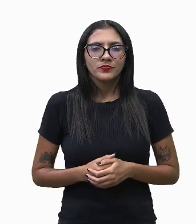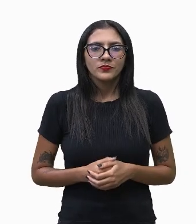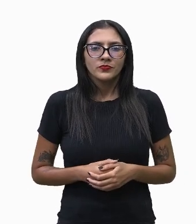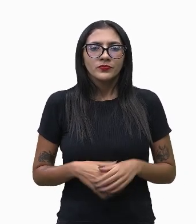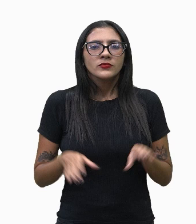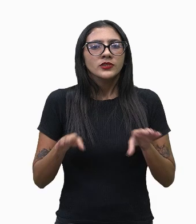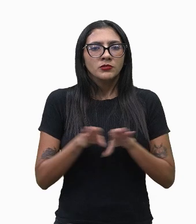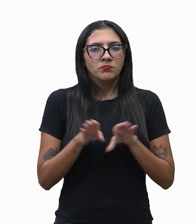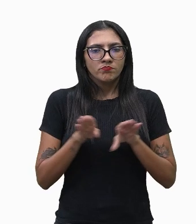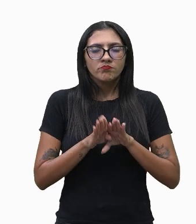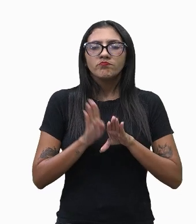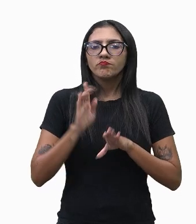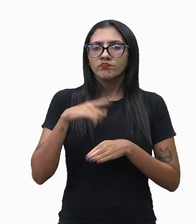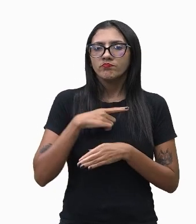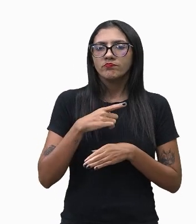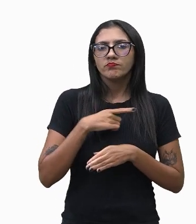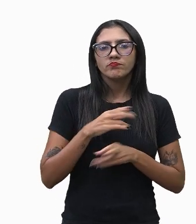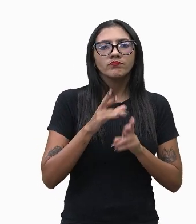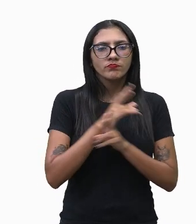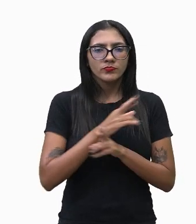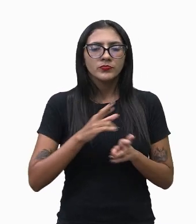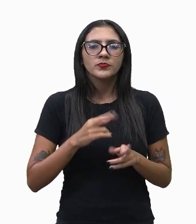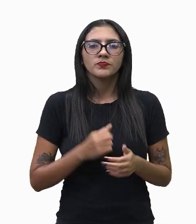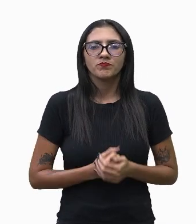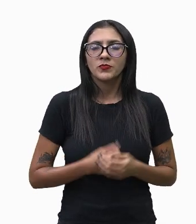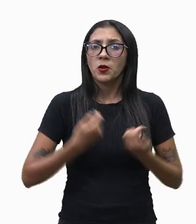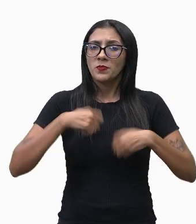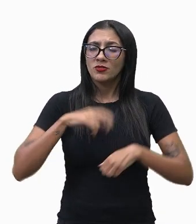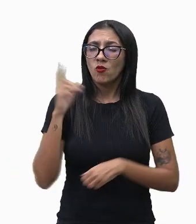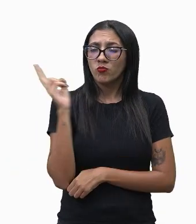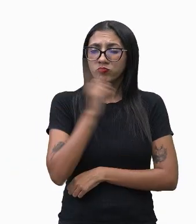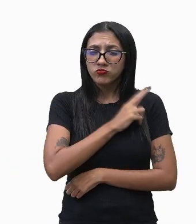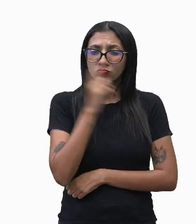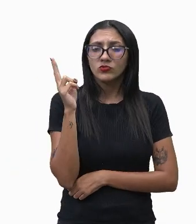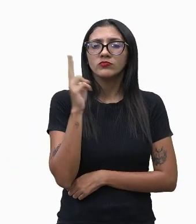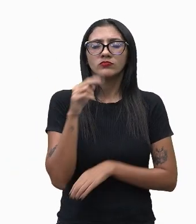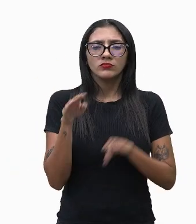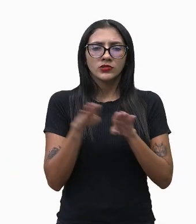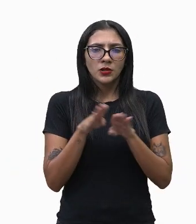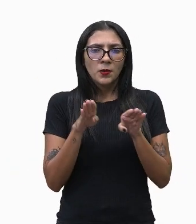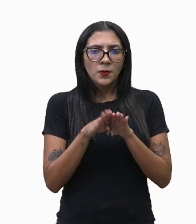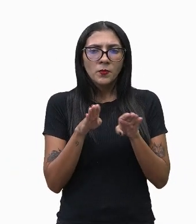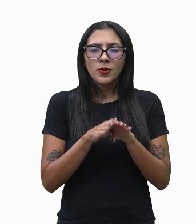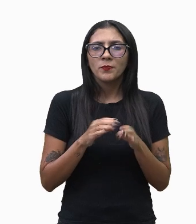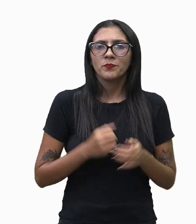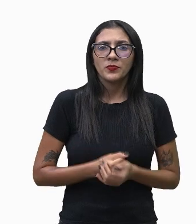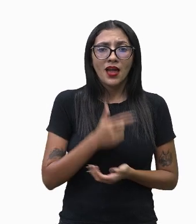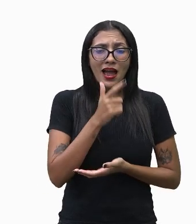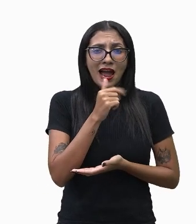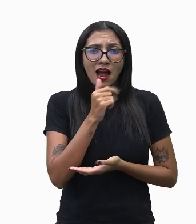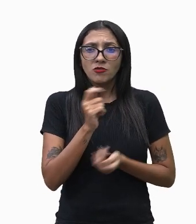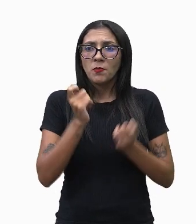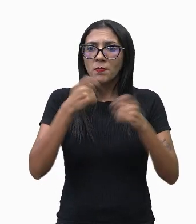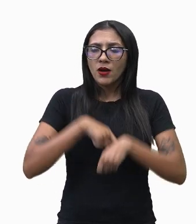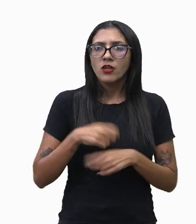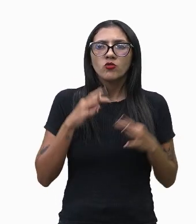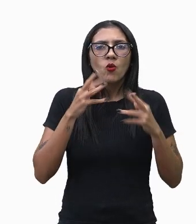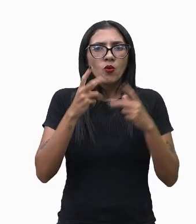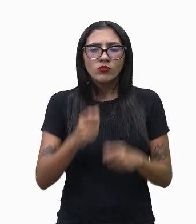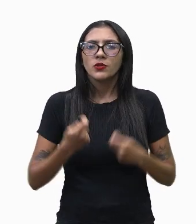né, foi apontado aí a urgência de garantir o acesso universal à água potável, potável, ao